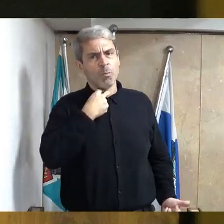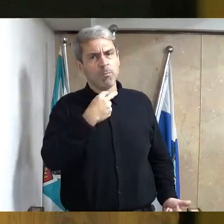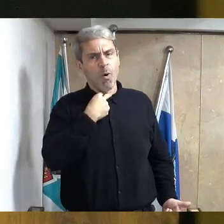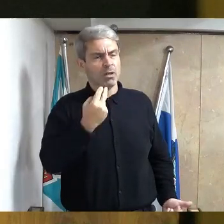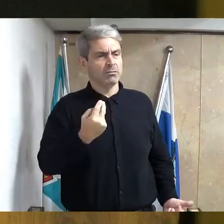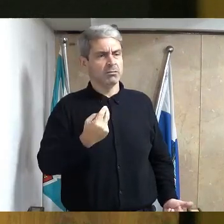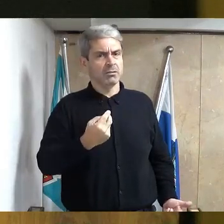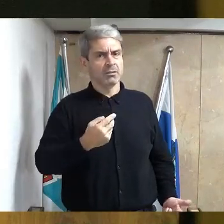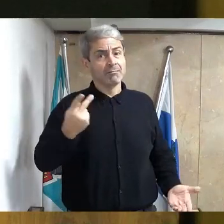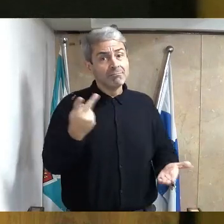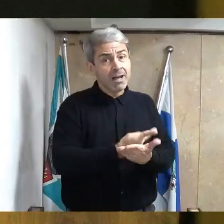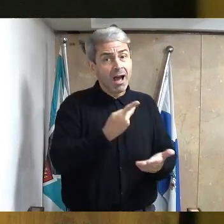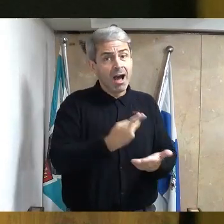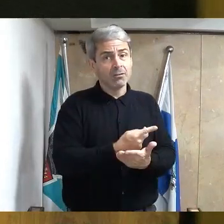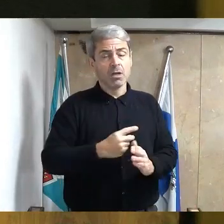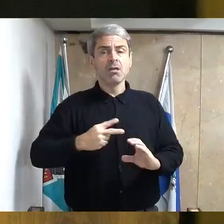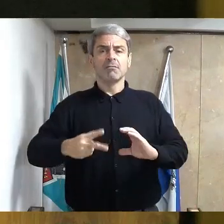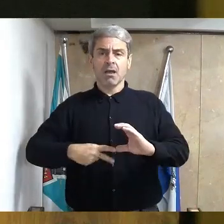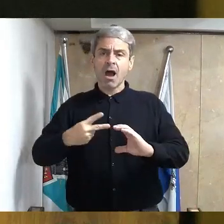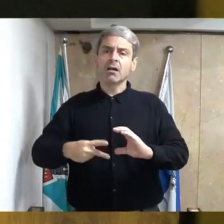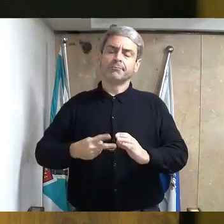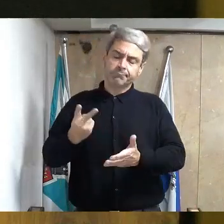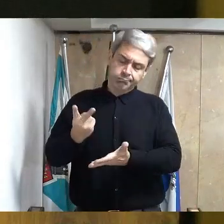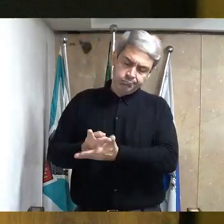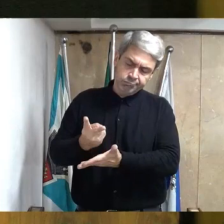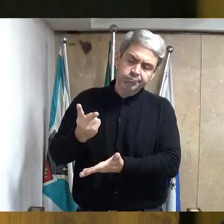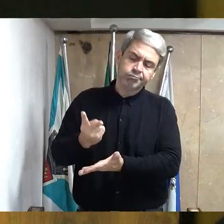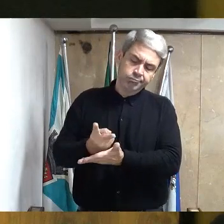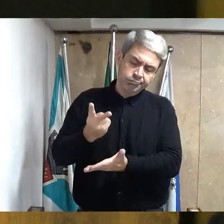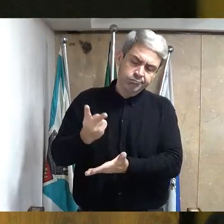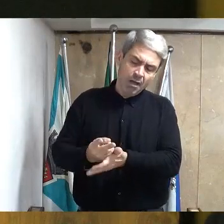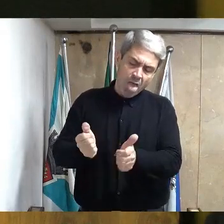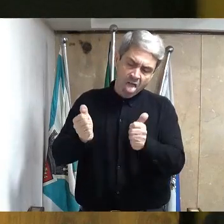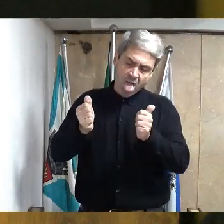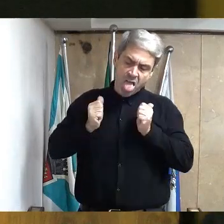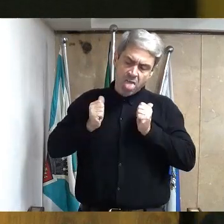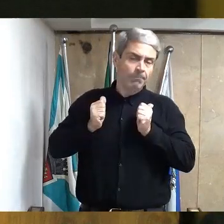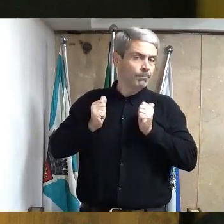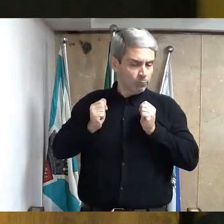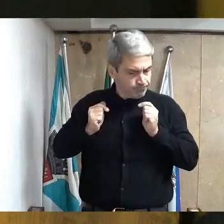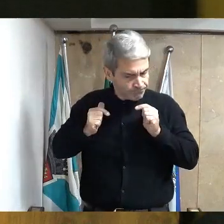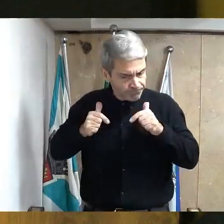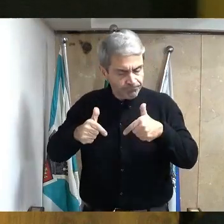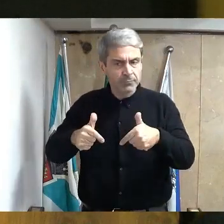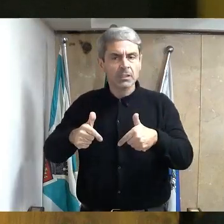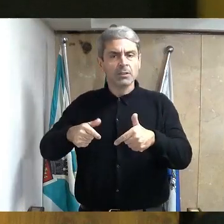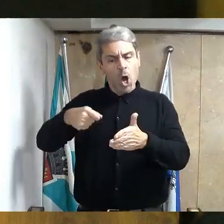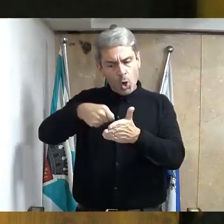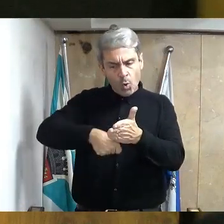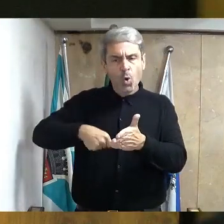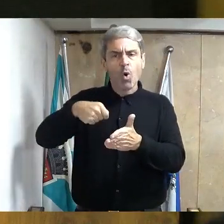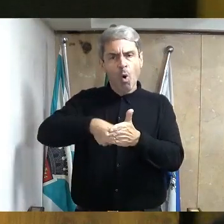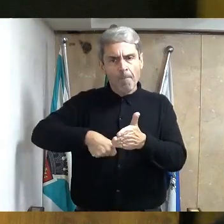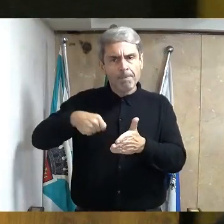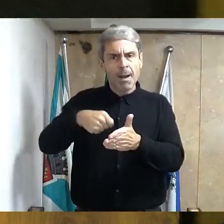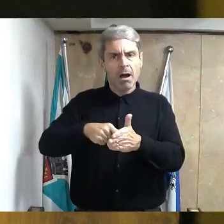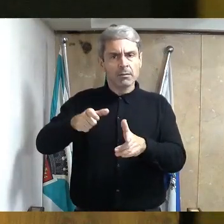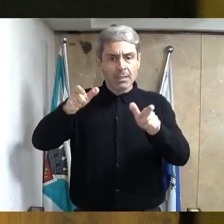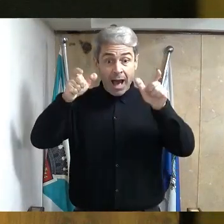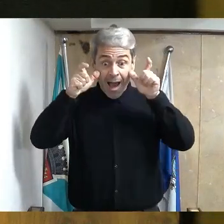E essa casa legislativa, como sempre, não vai ficar aqui inércia, vai já estar